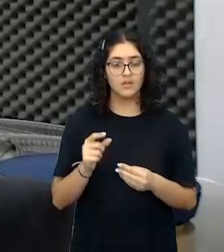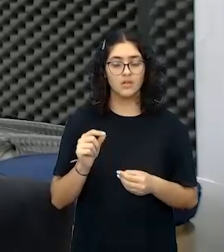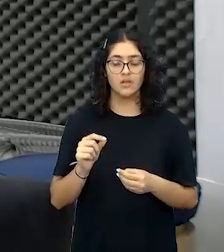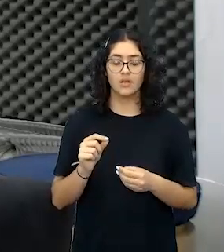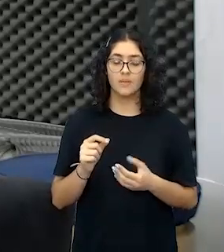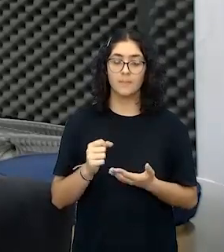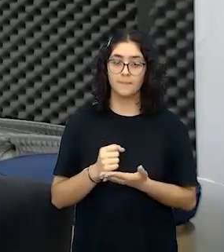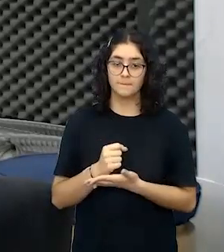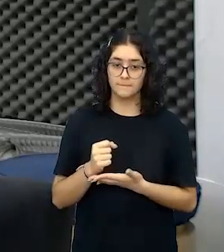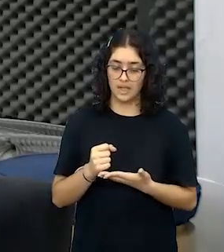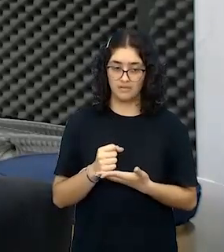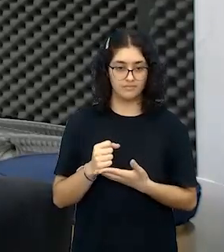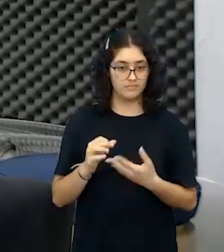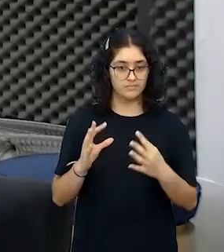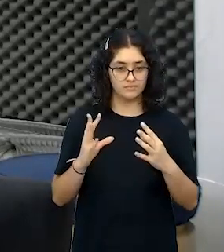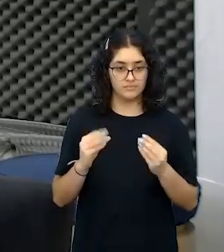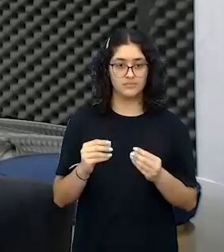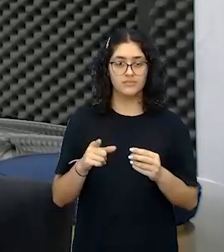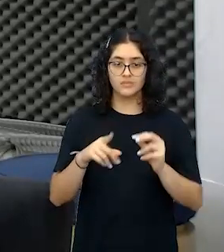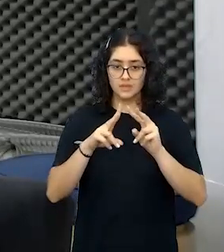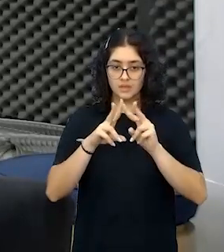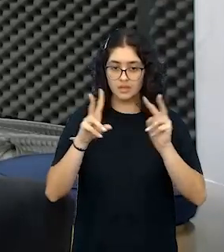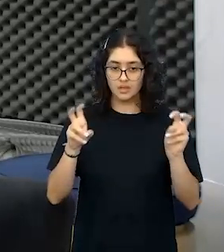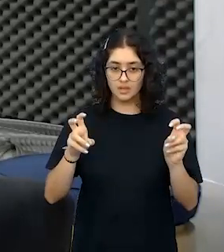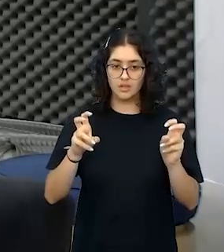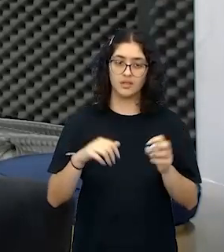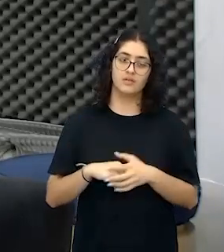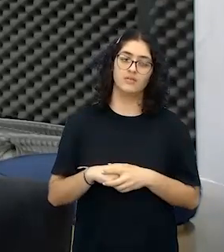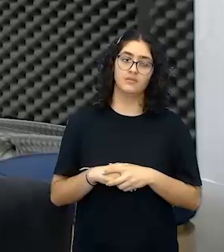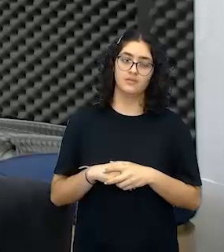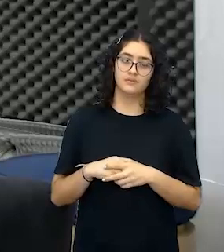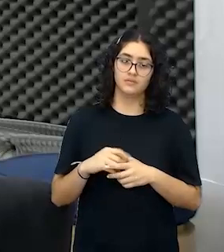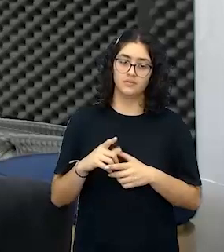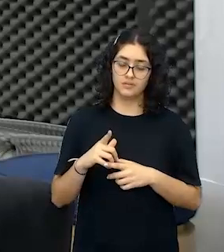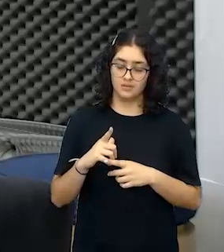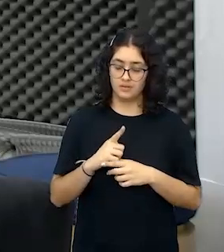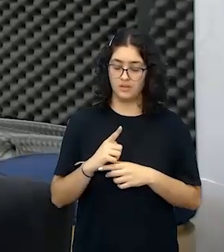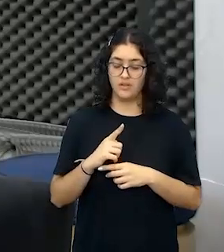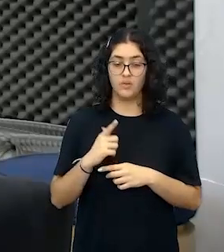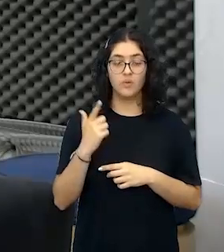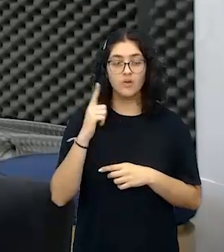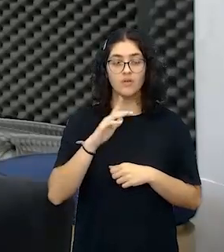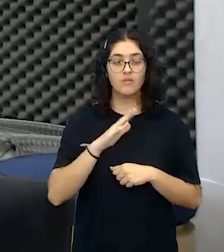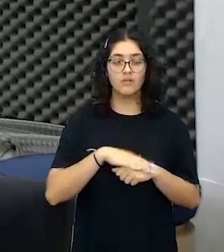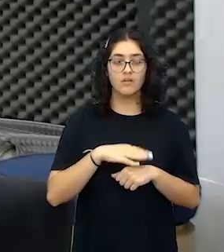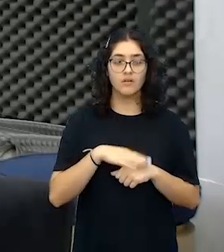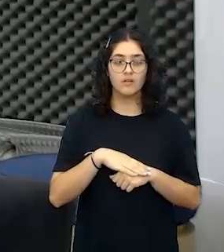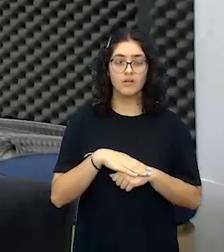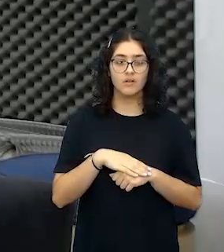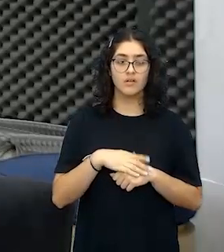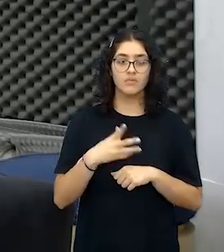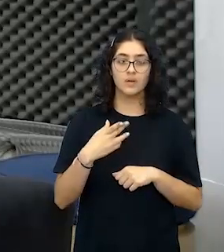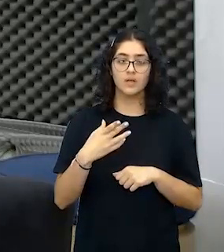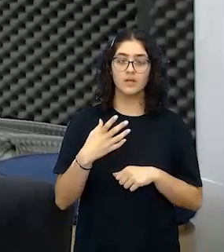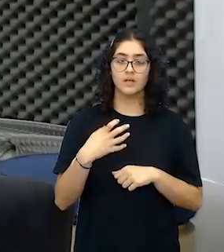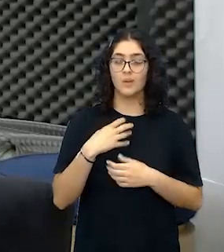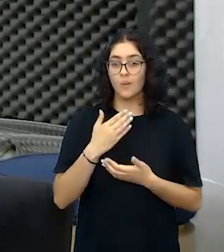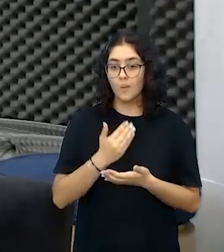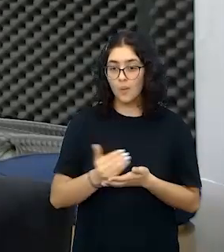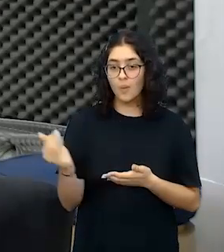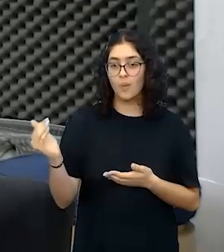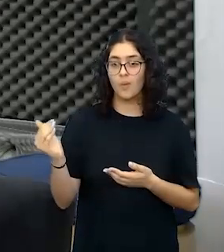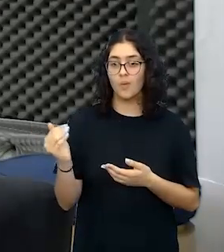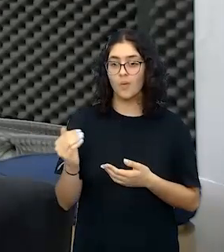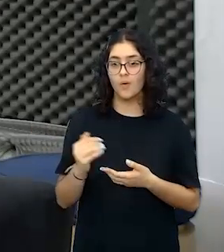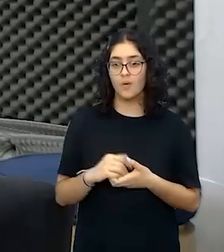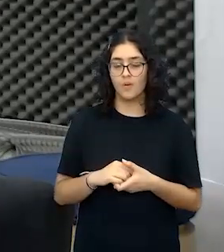embasamento. Os temas, eles estão sendo abordados de forma inicial, ou seja,